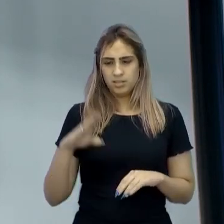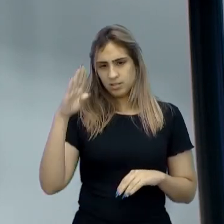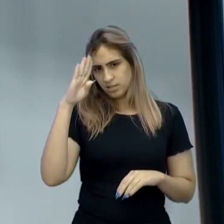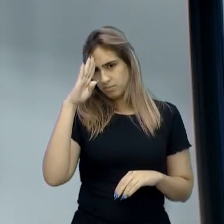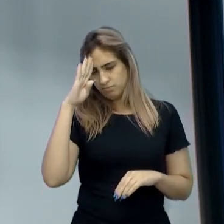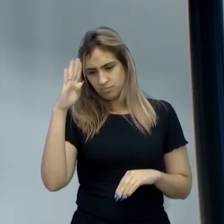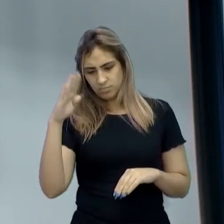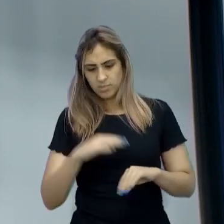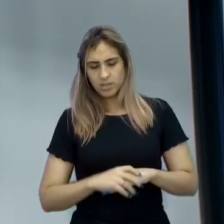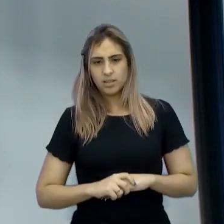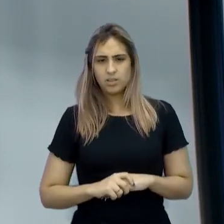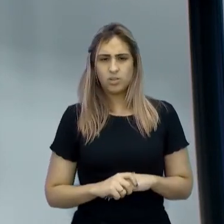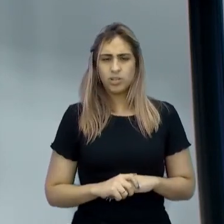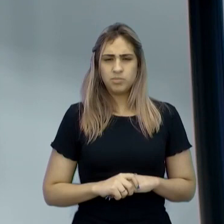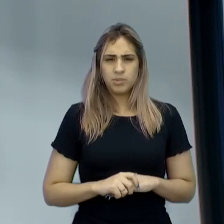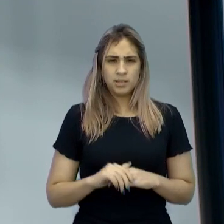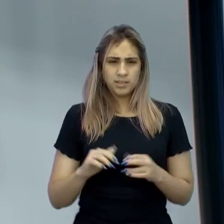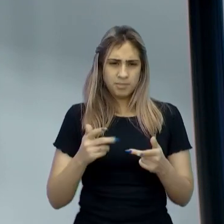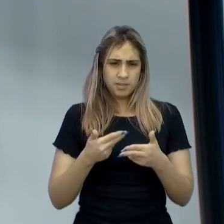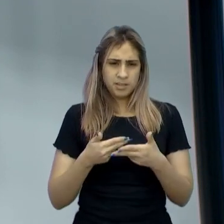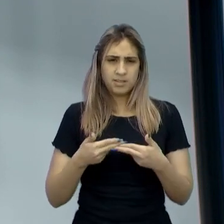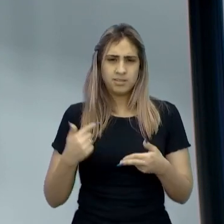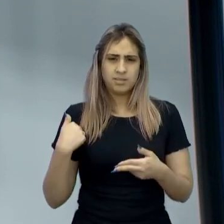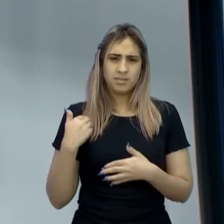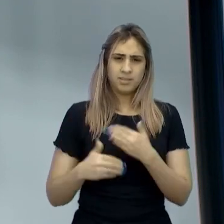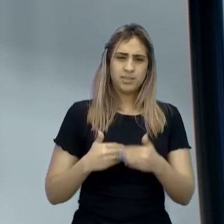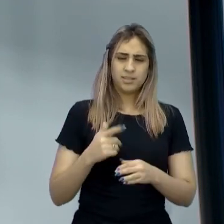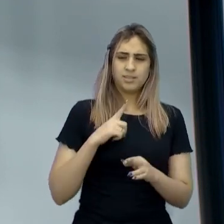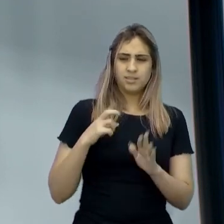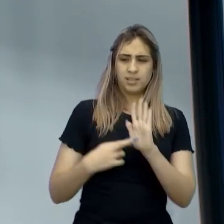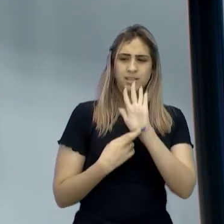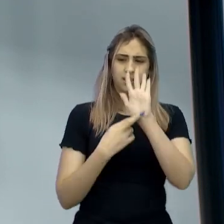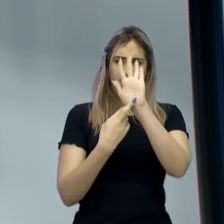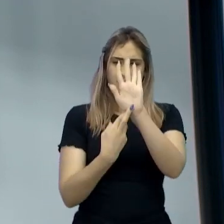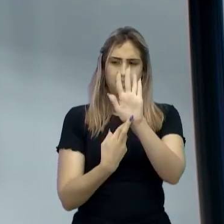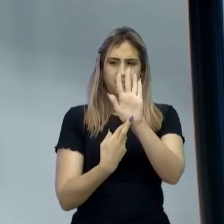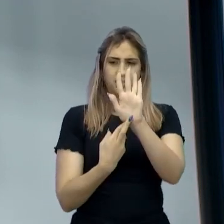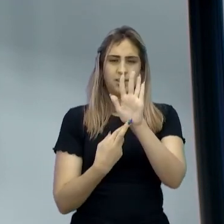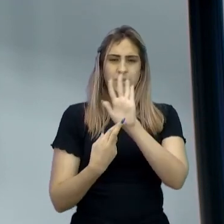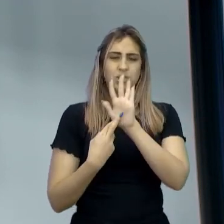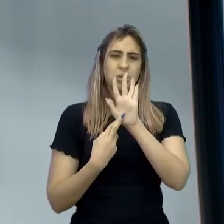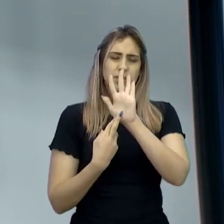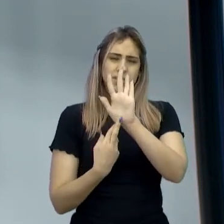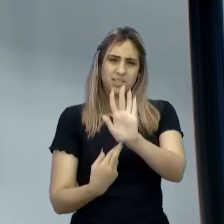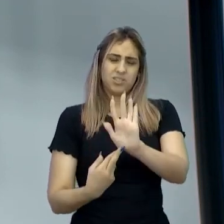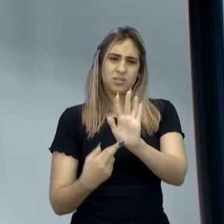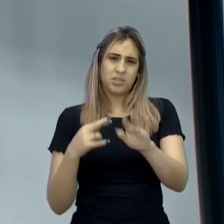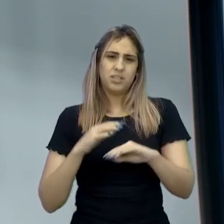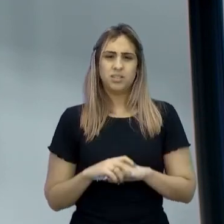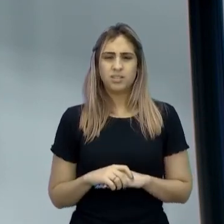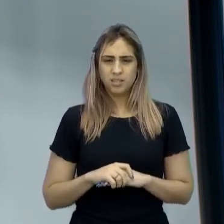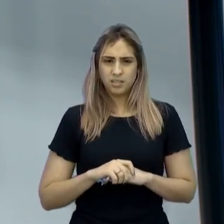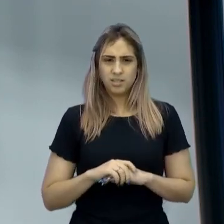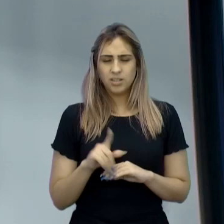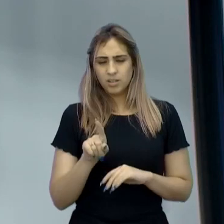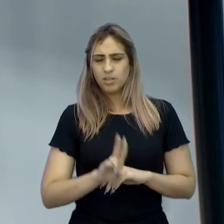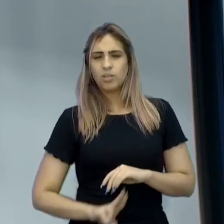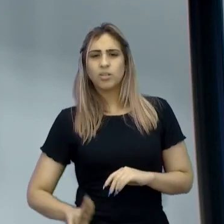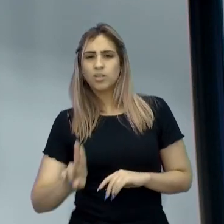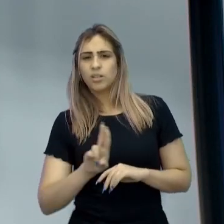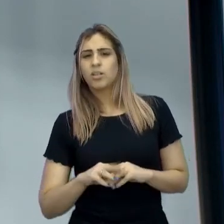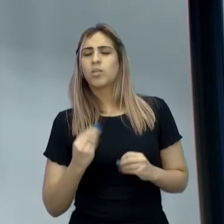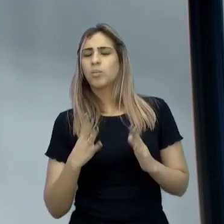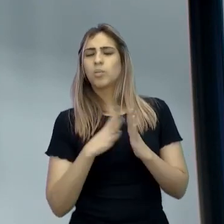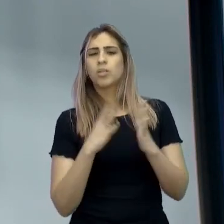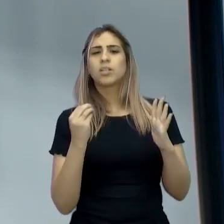micro. Mas, né, o que a gente usa, o que é? A referência, né, que você pode utilizar ela como modelo.